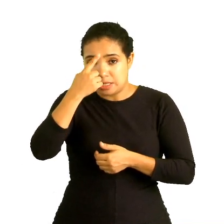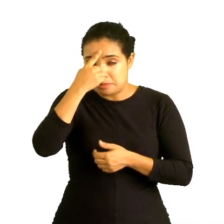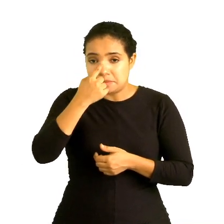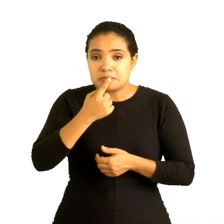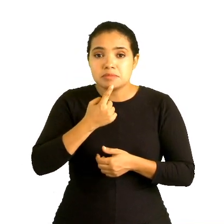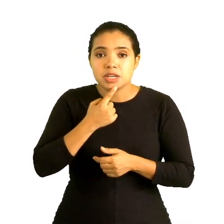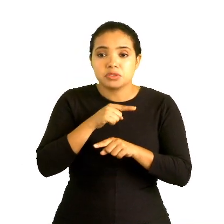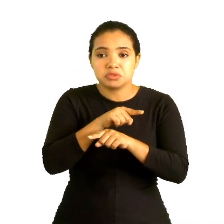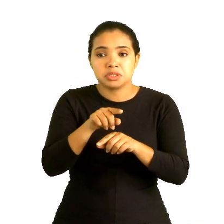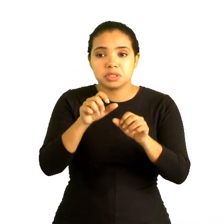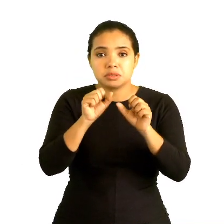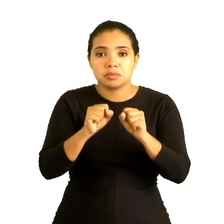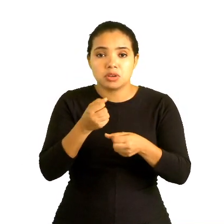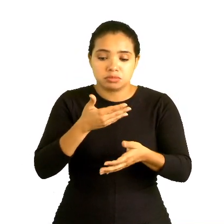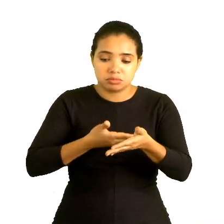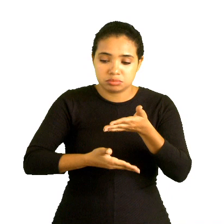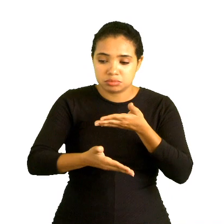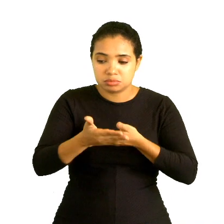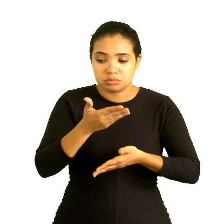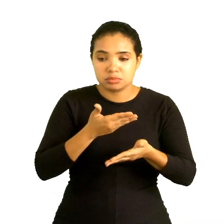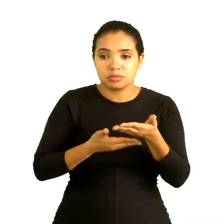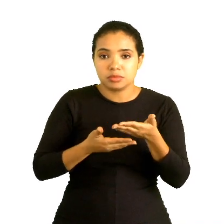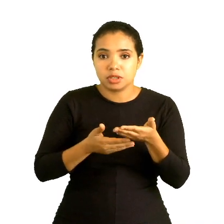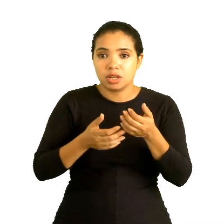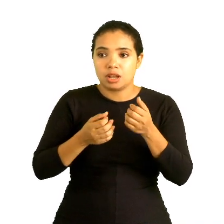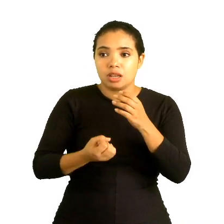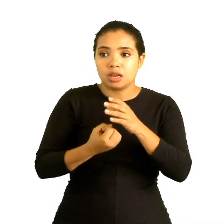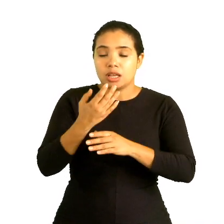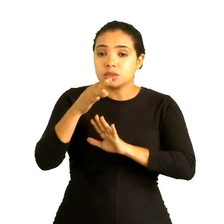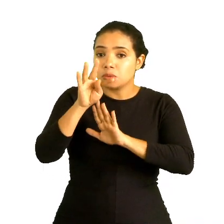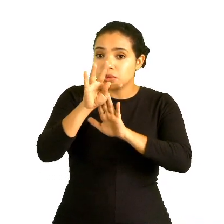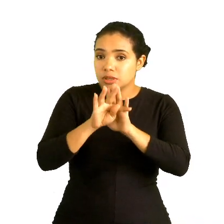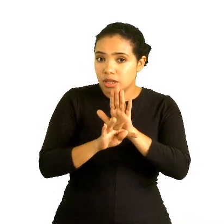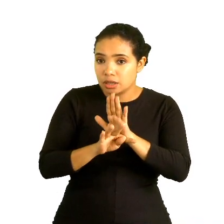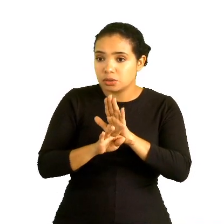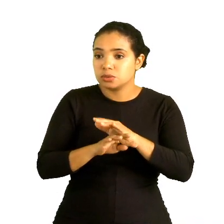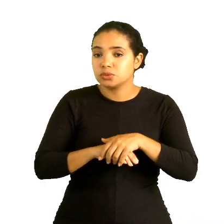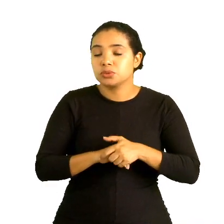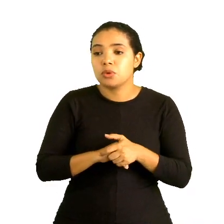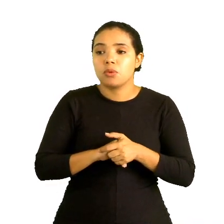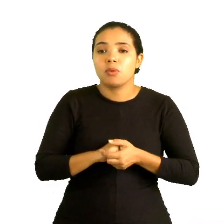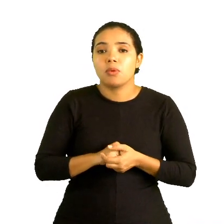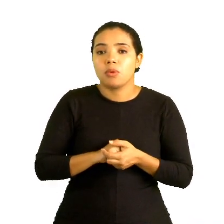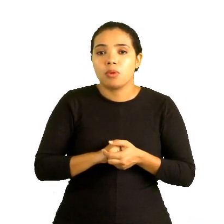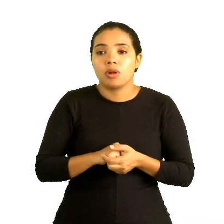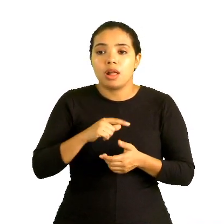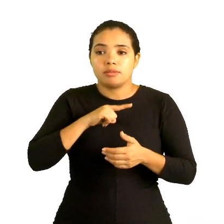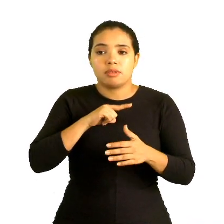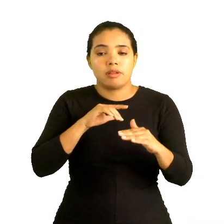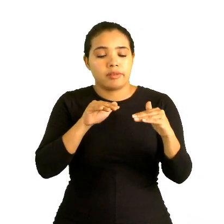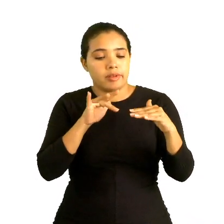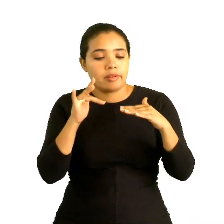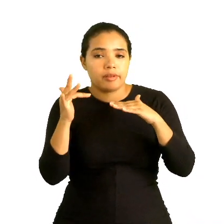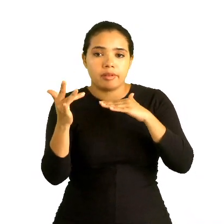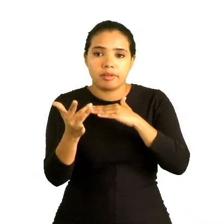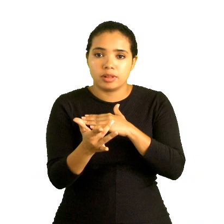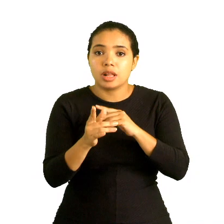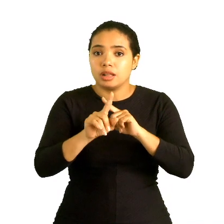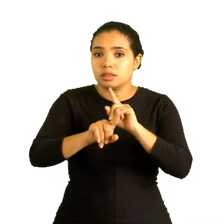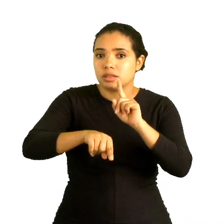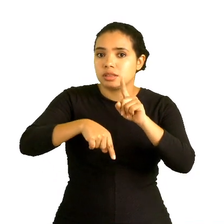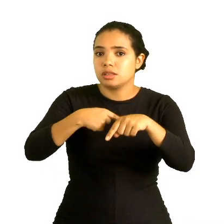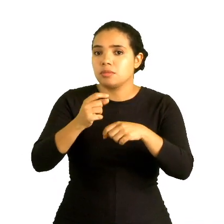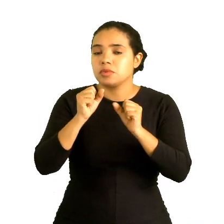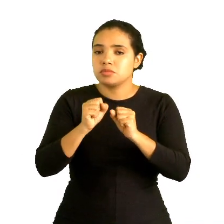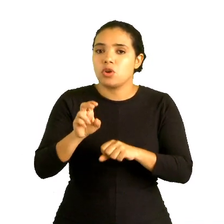imagem, vocês podem socializar essa produção textual por meio das redes sociais, depois que